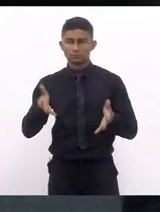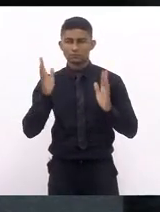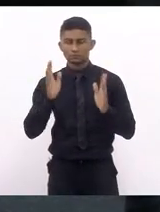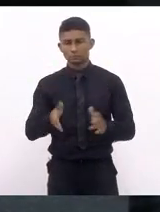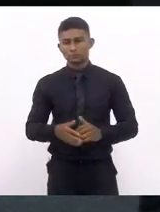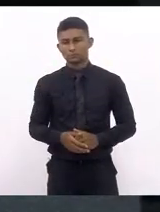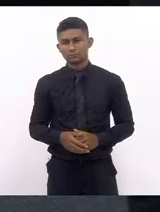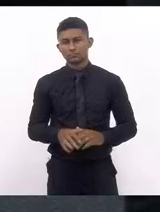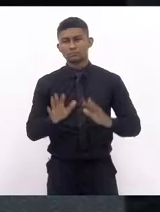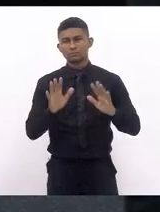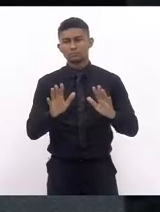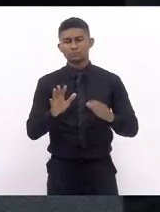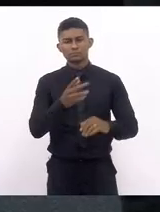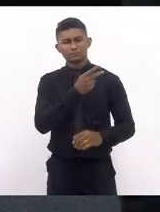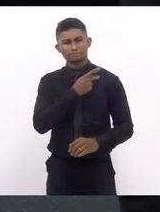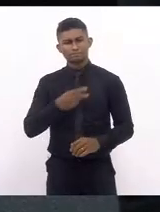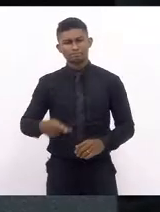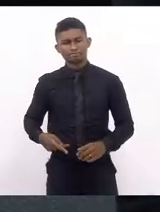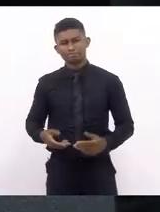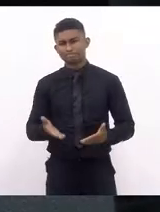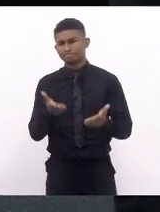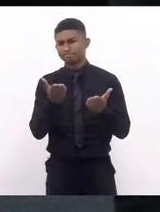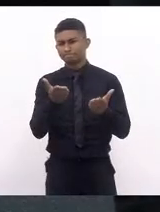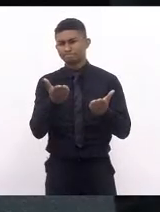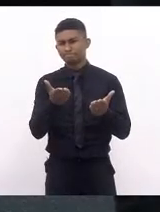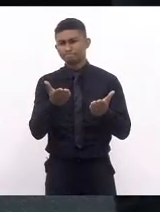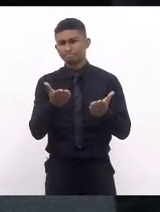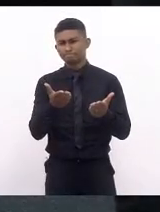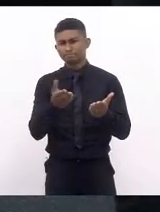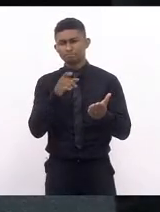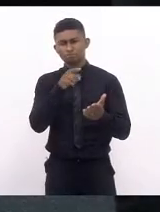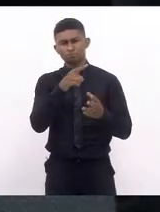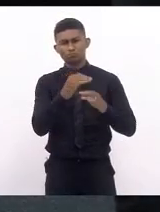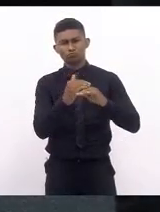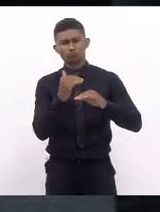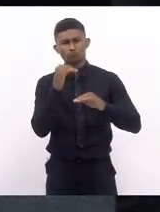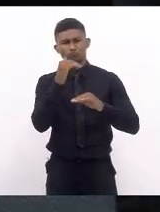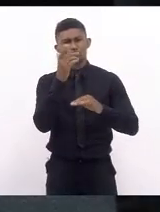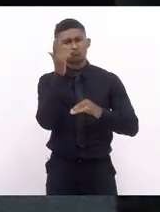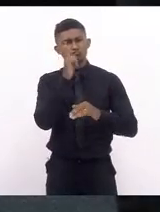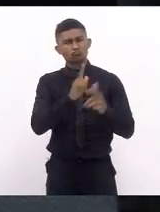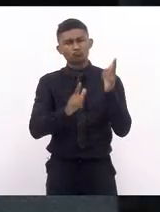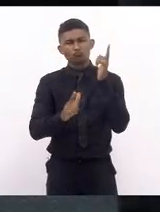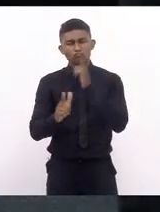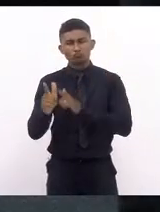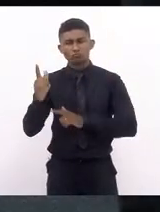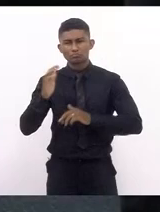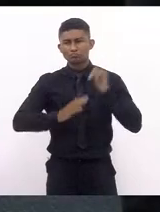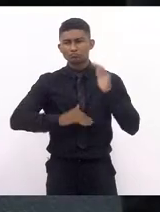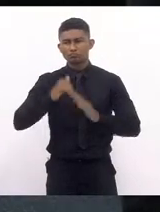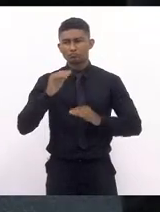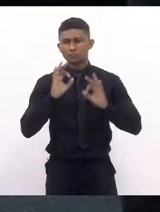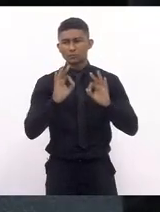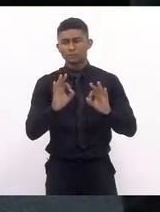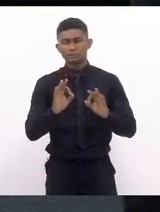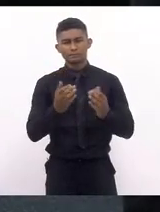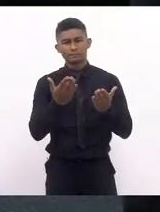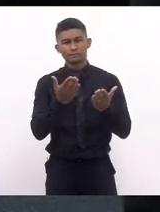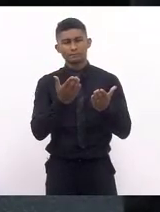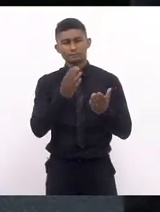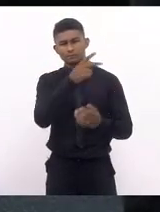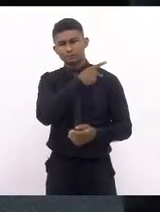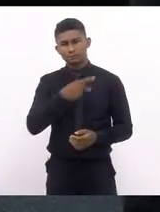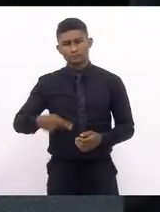vereador mas nunca tive um presidente de tamanha desenvoltura e eu agradeço André Ceciliano